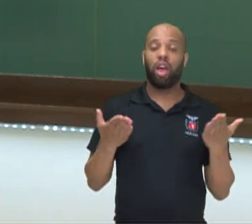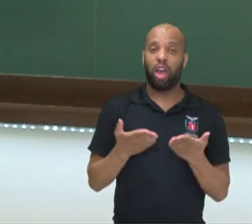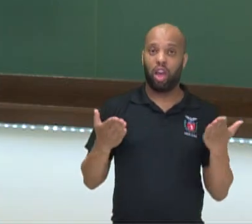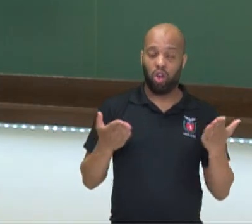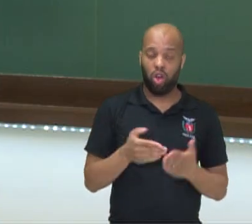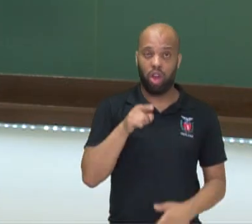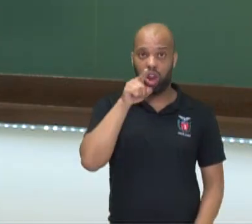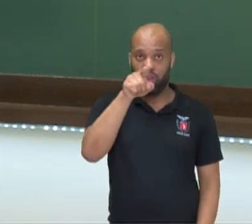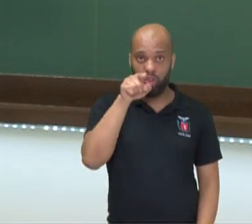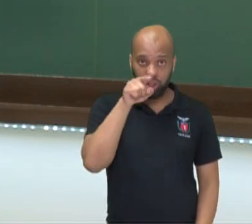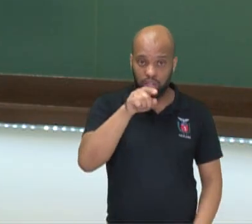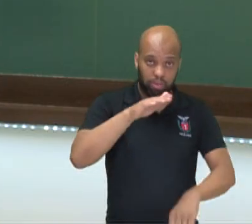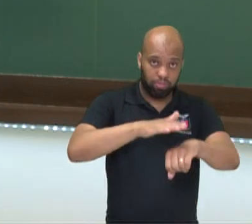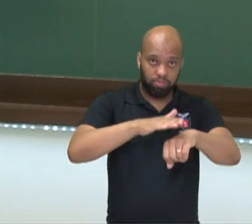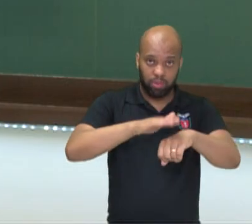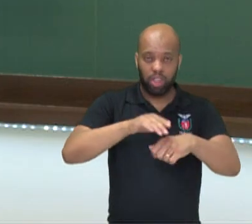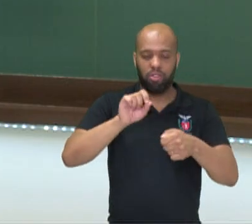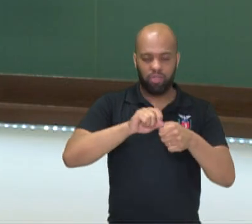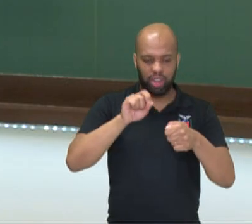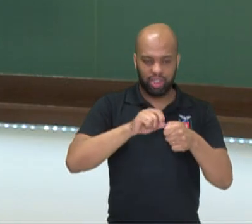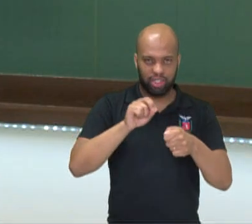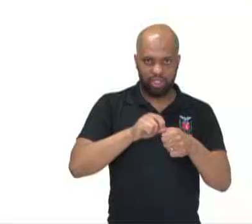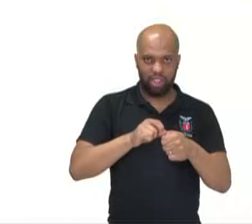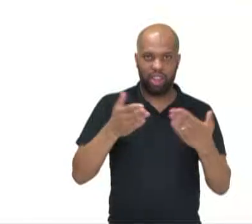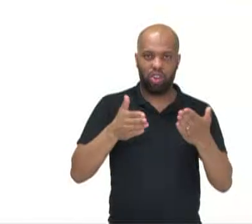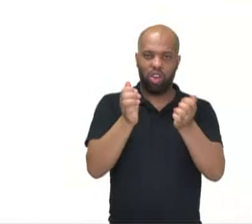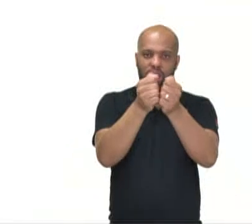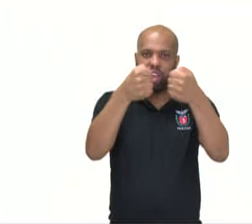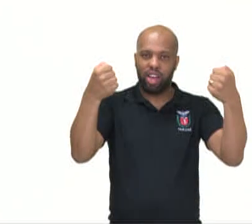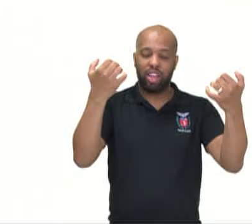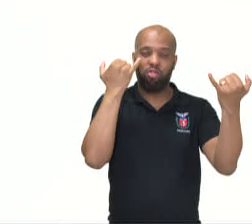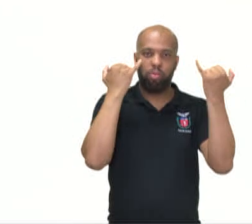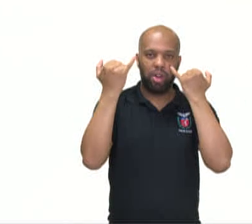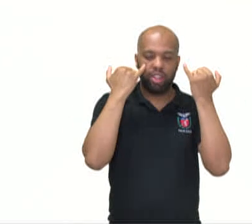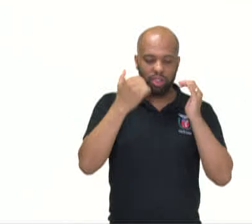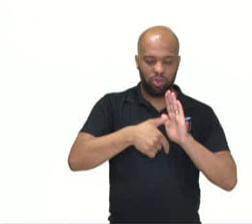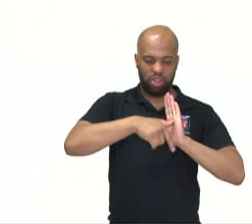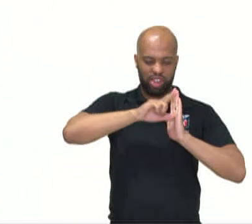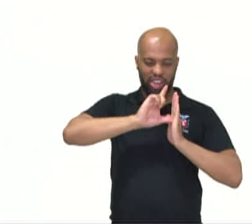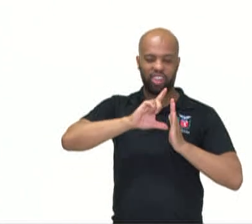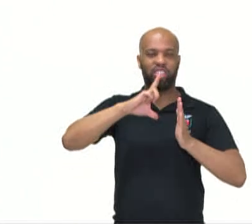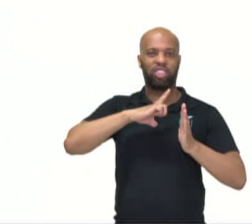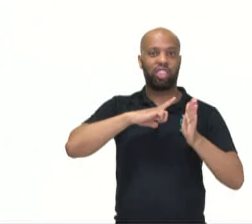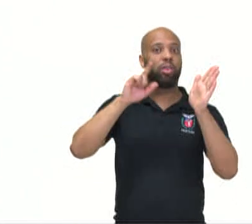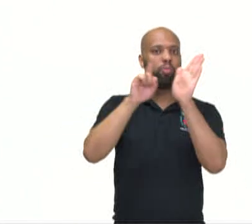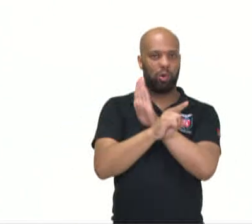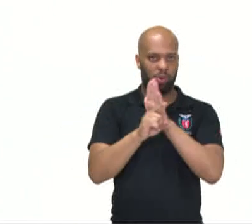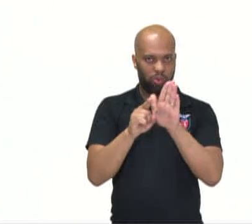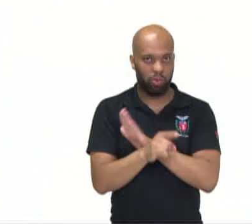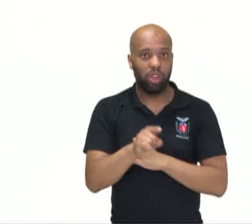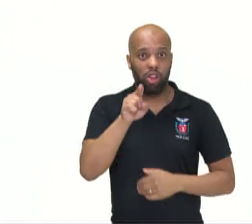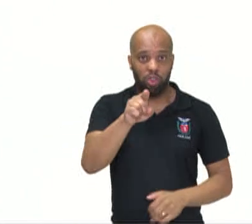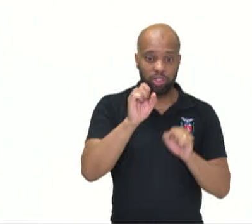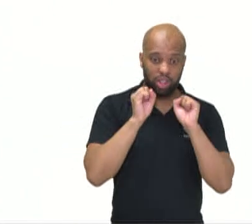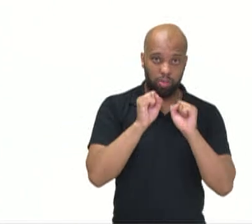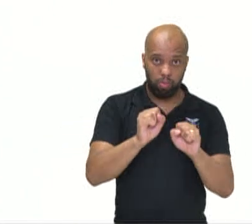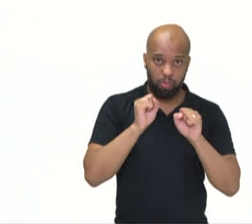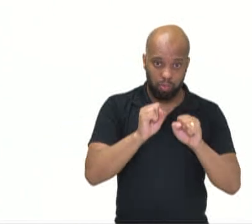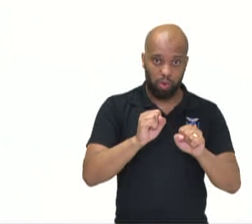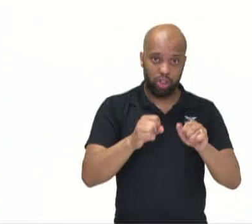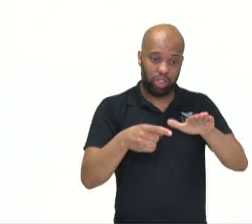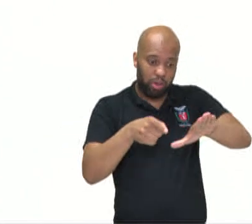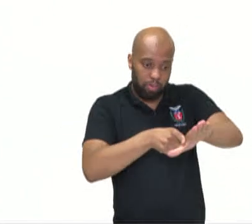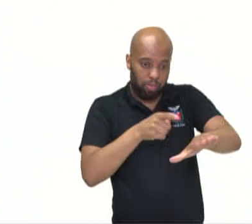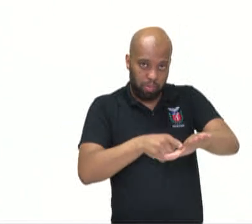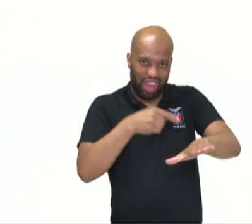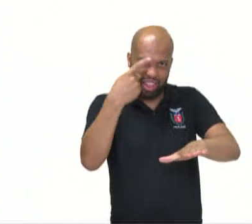Atividade mão na massa. Vamos construir um cartaz com as informações desse último exercício? Você pode medir o comprimento do seu pé